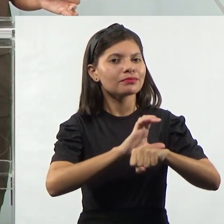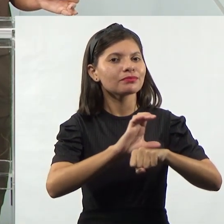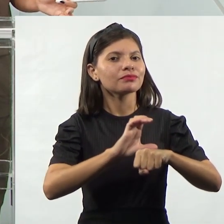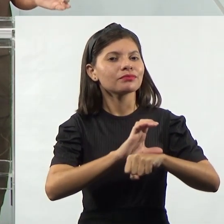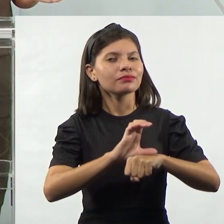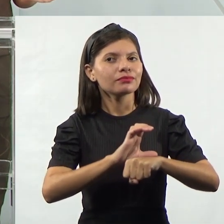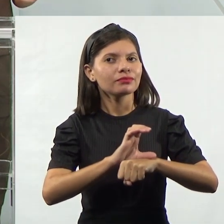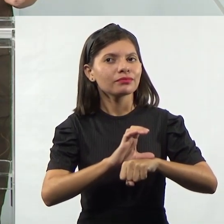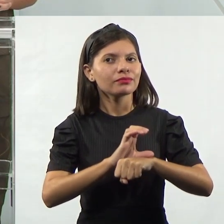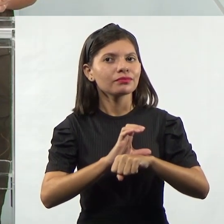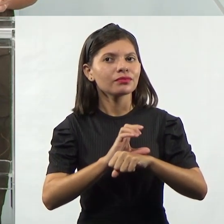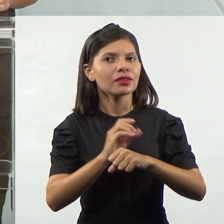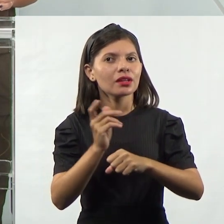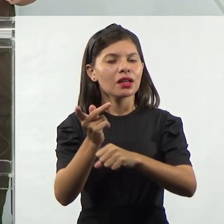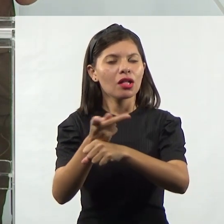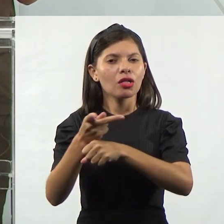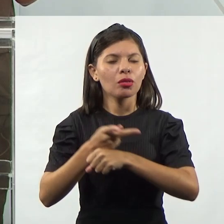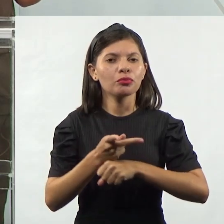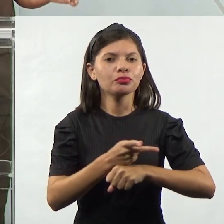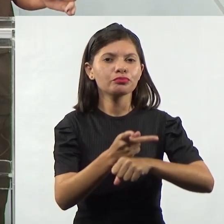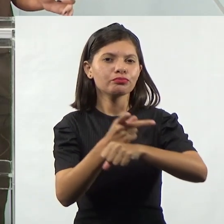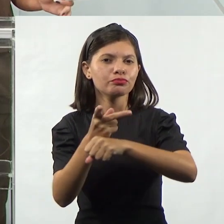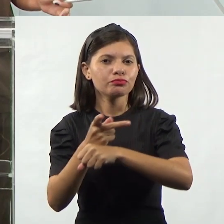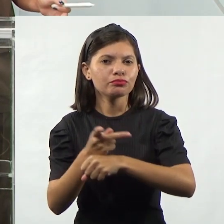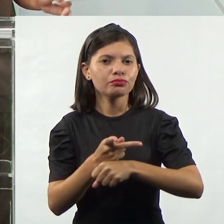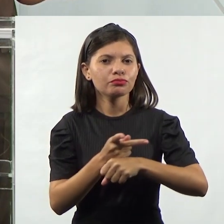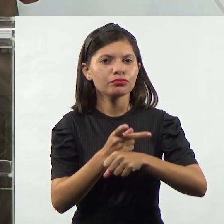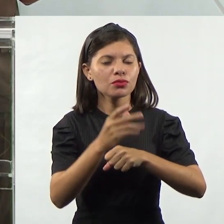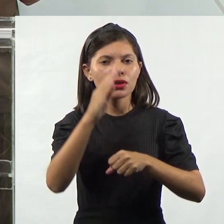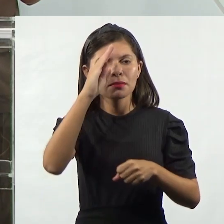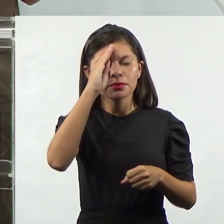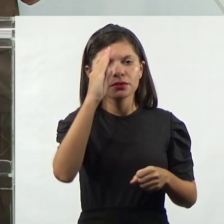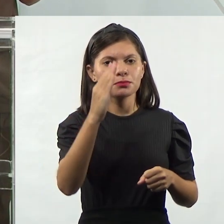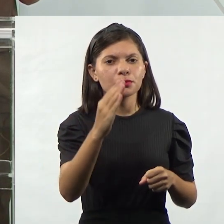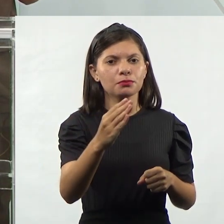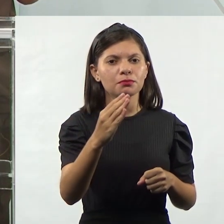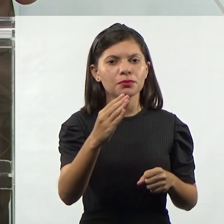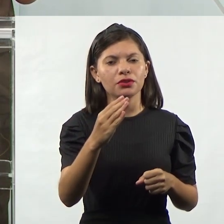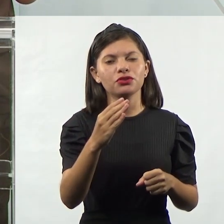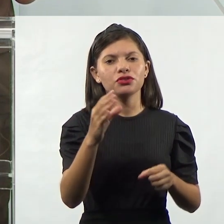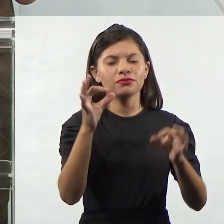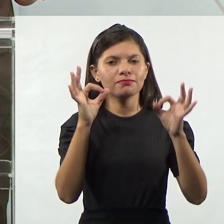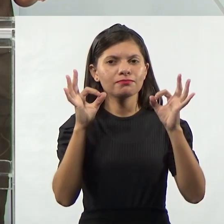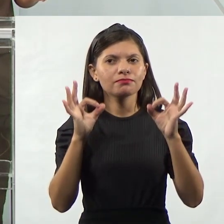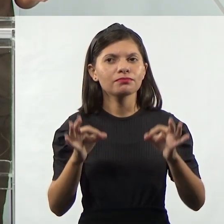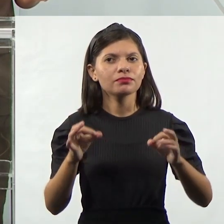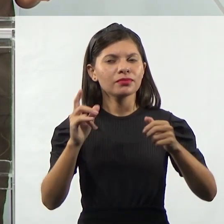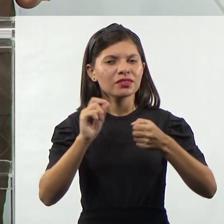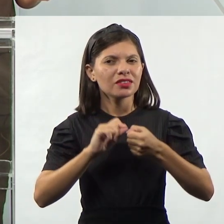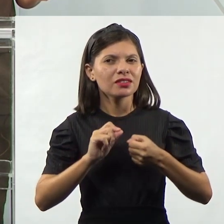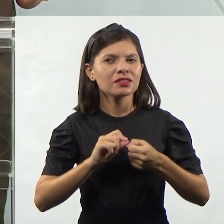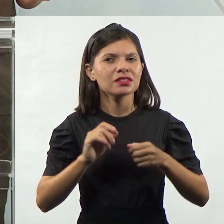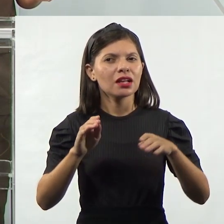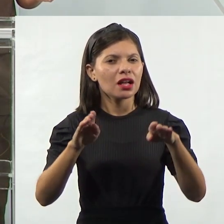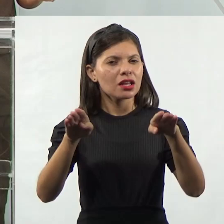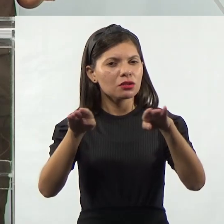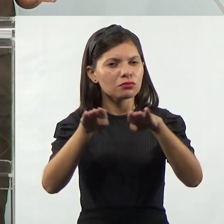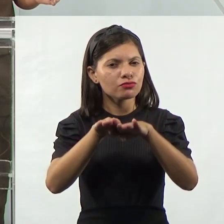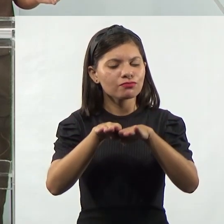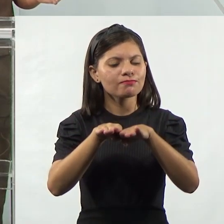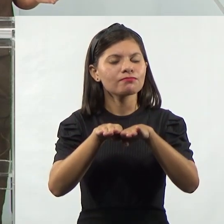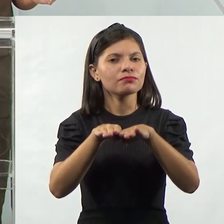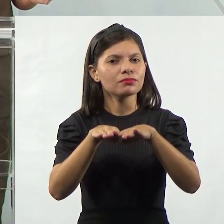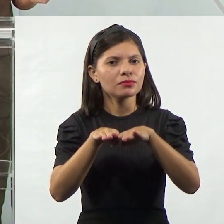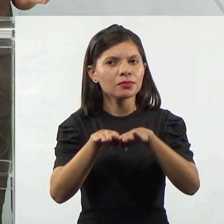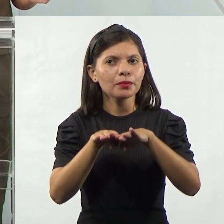fundamento constitucional que busca principalmente a efetivação de um princípio da isonomia, né? A